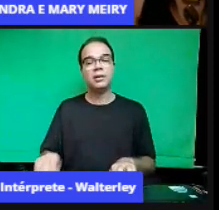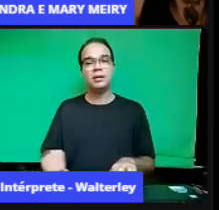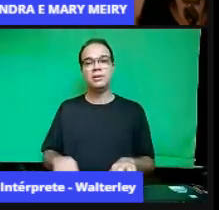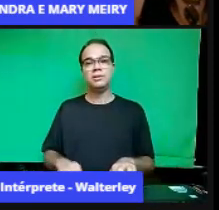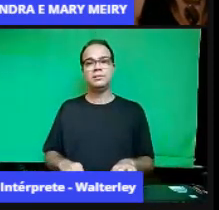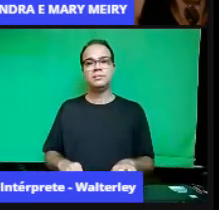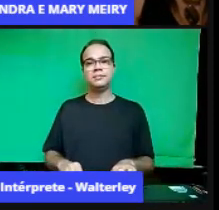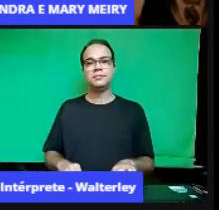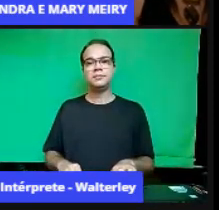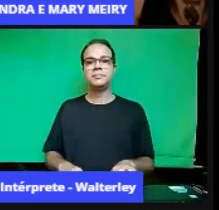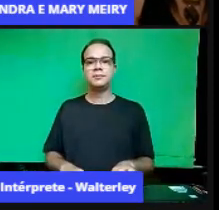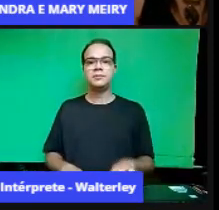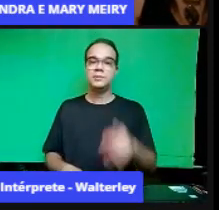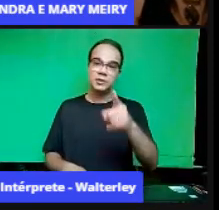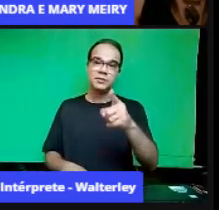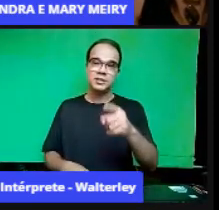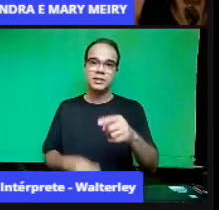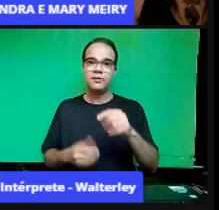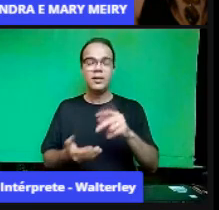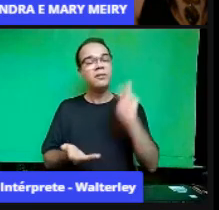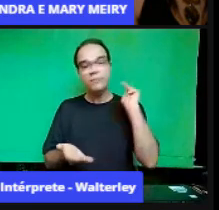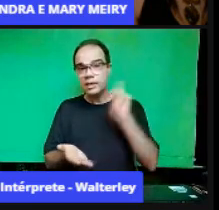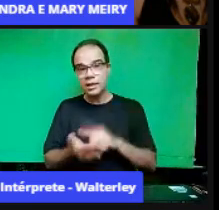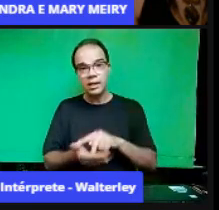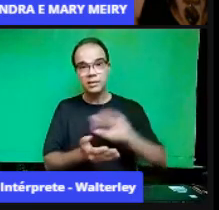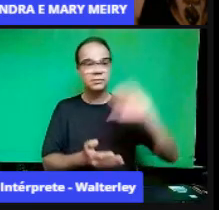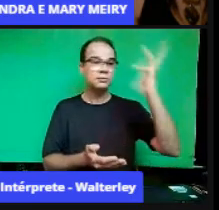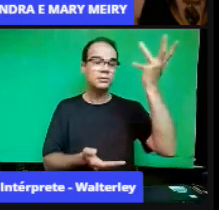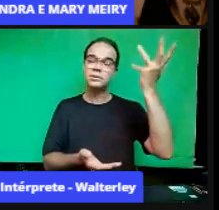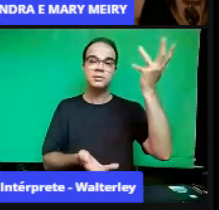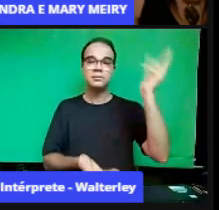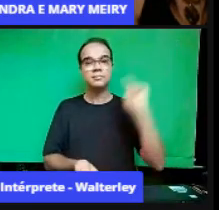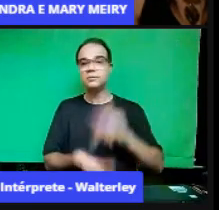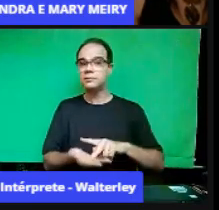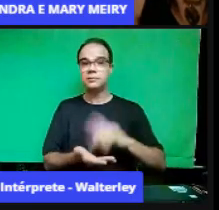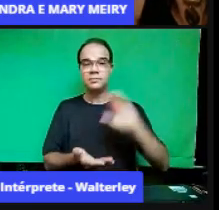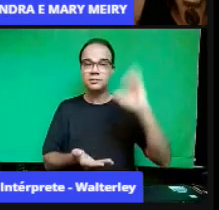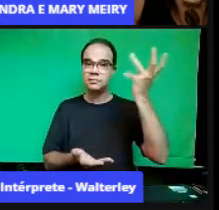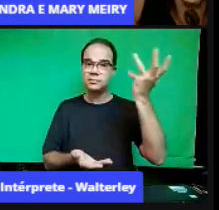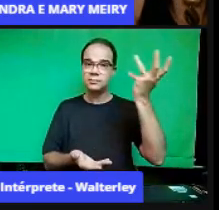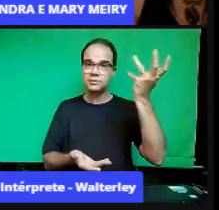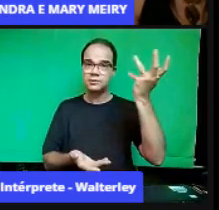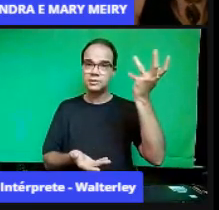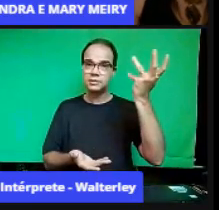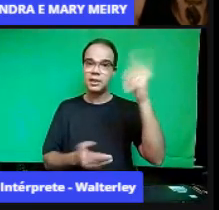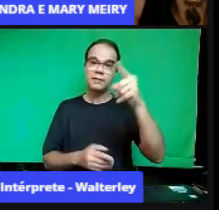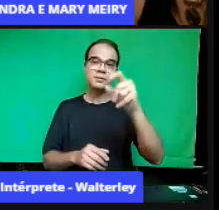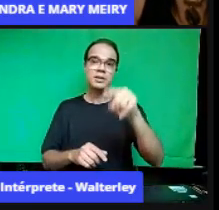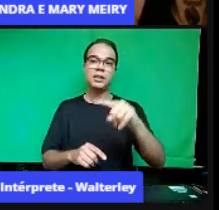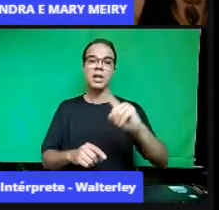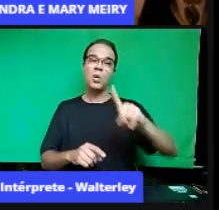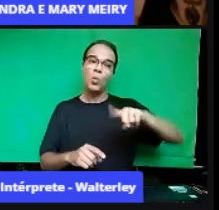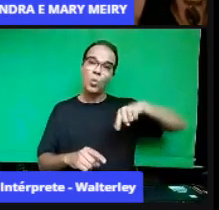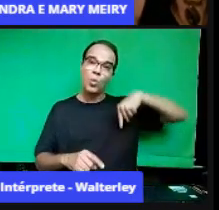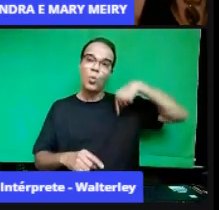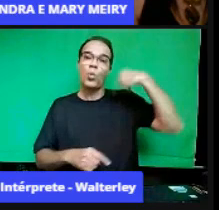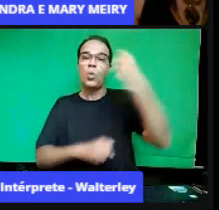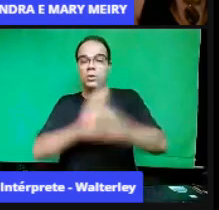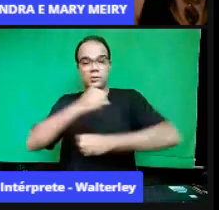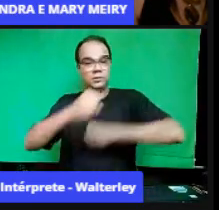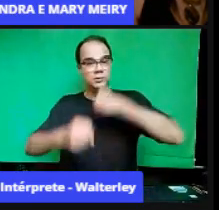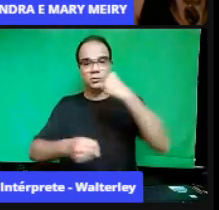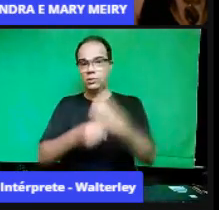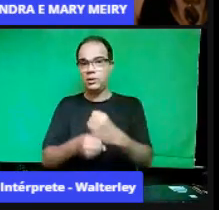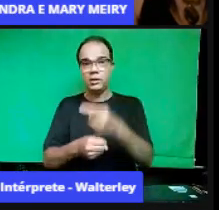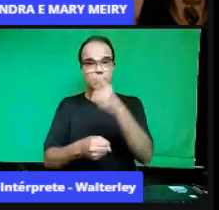realmente aconteceu alguma situação ali que não foi a contento, né? Ali para frente ou no próximo ano você tem a oportunidade,